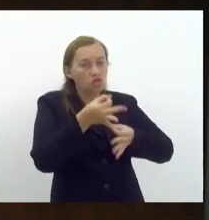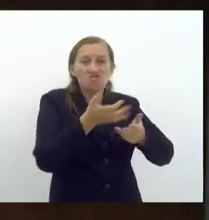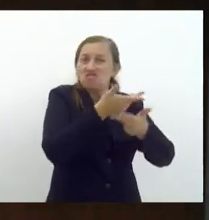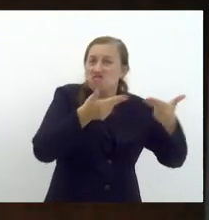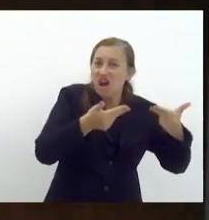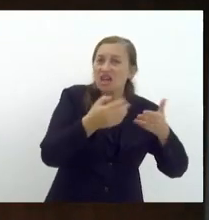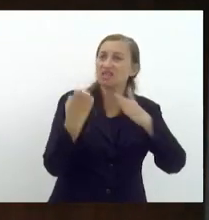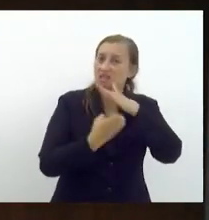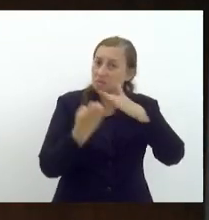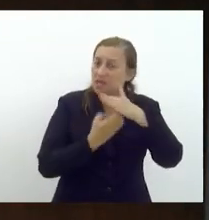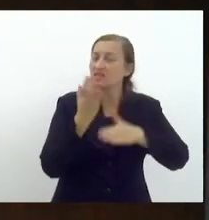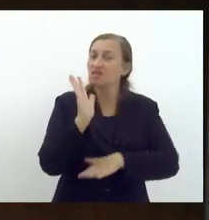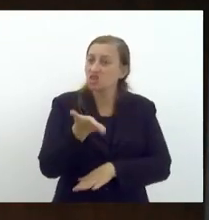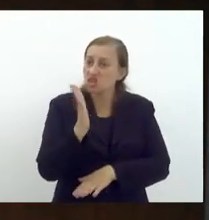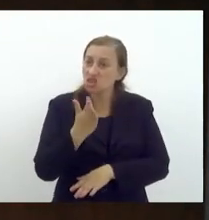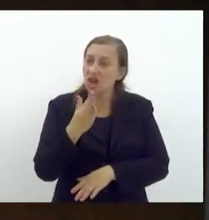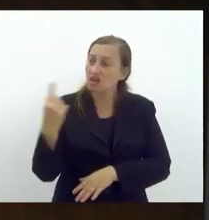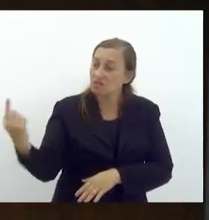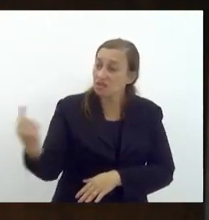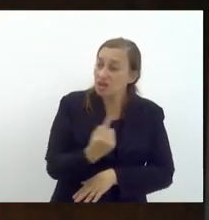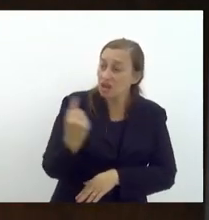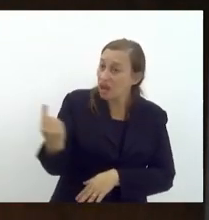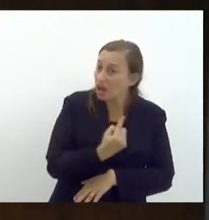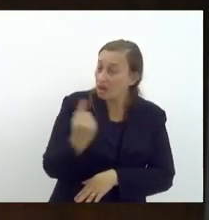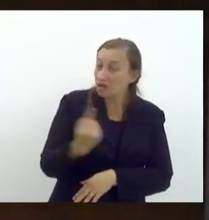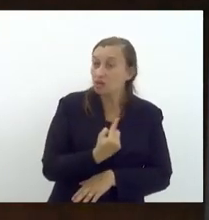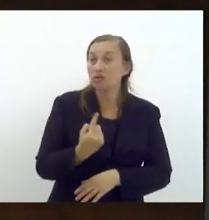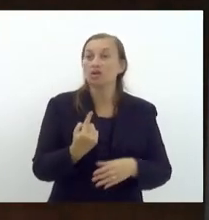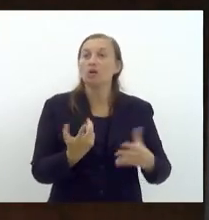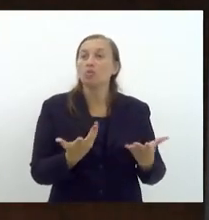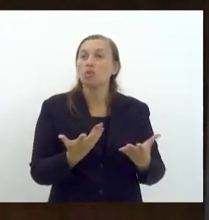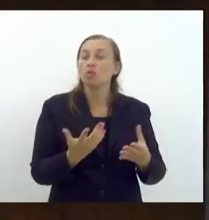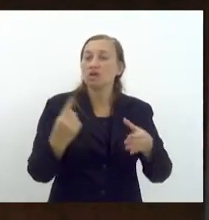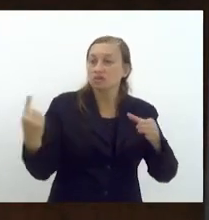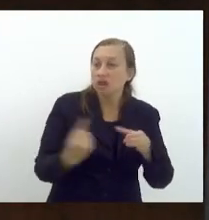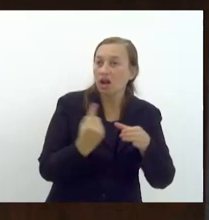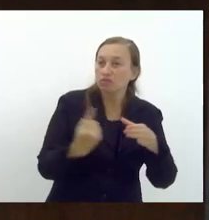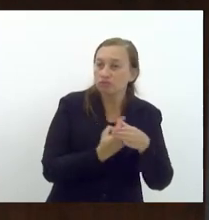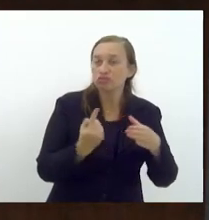empresas já vieram para o nosso estado e espero